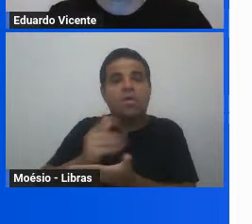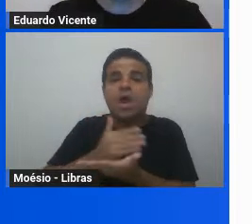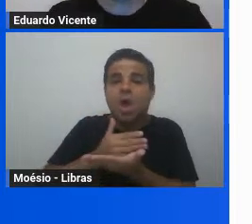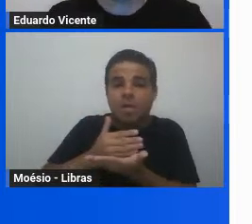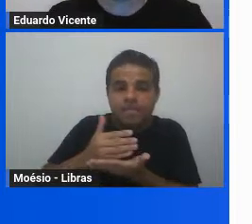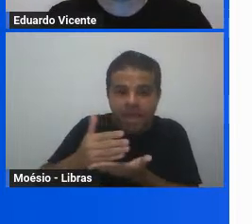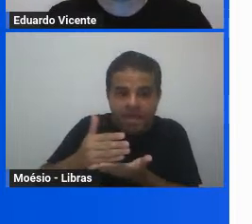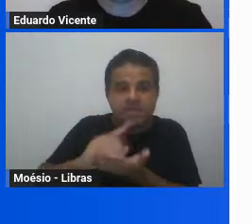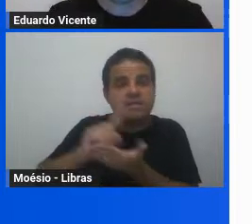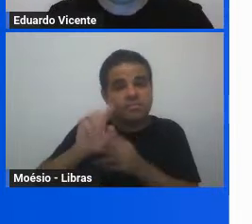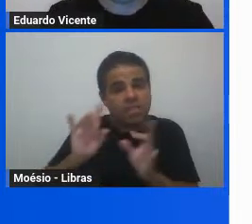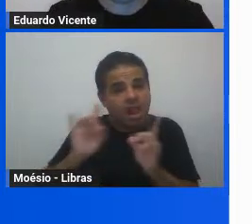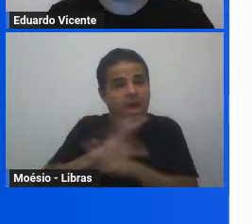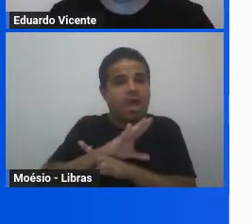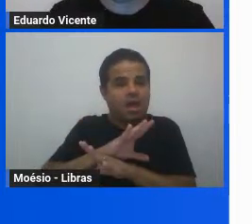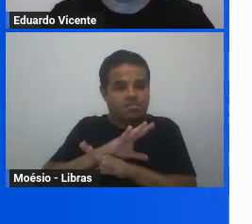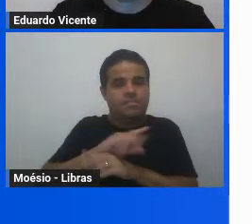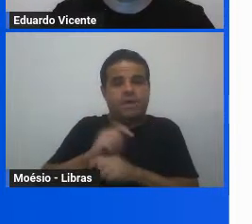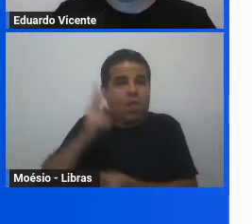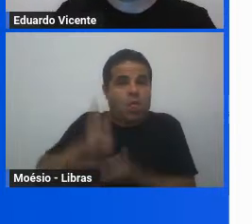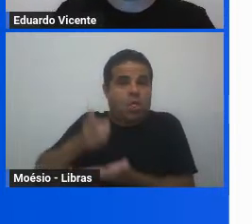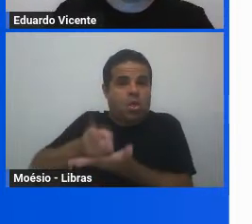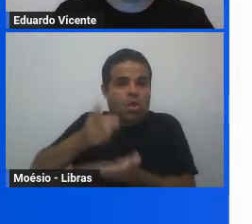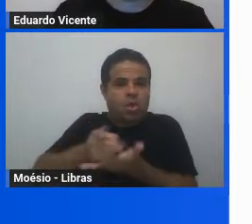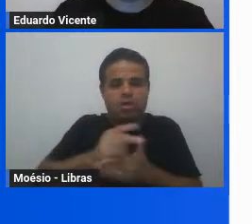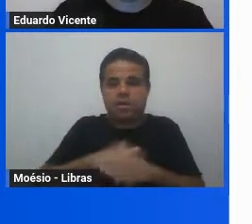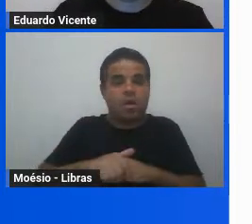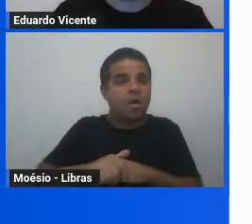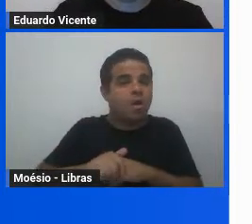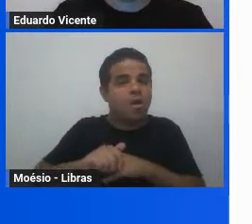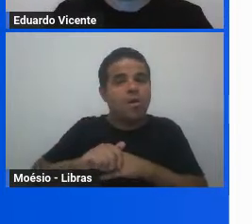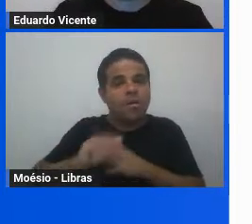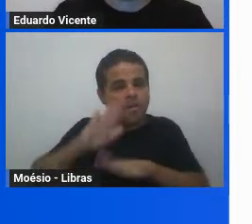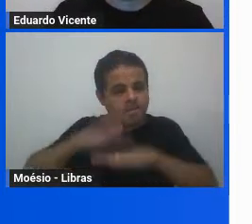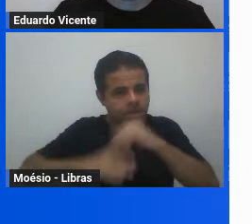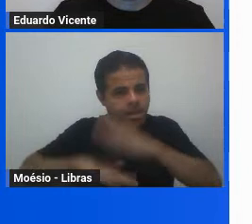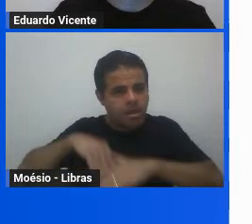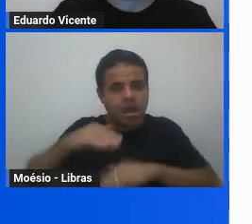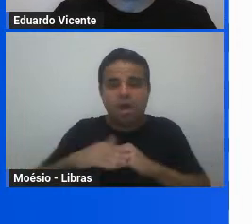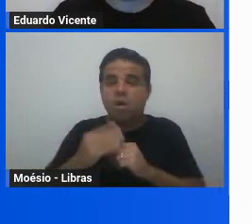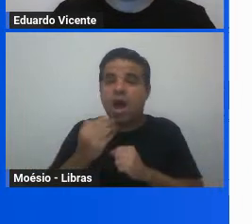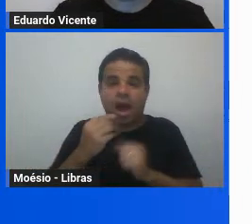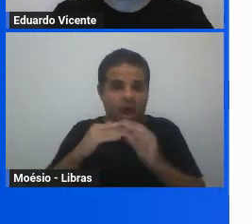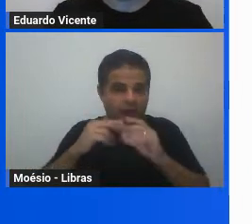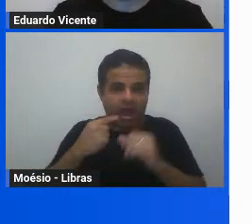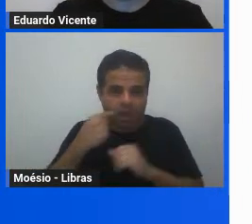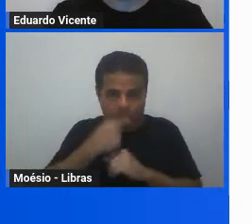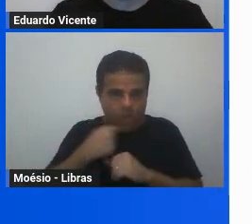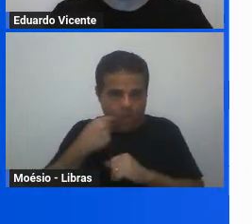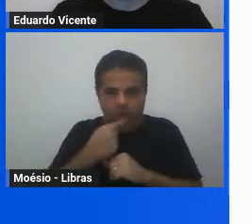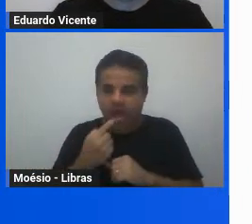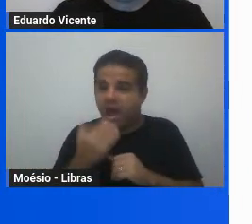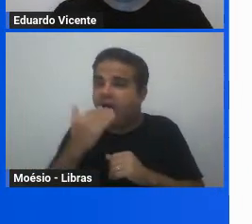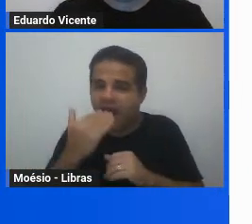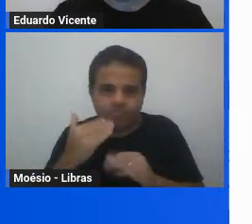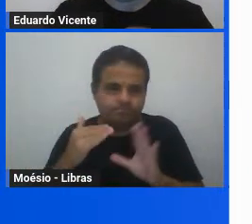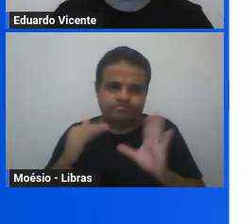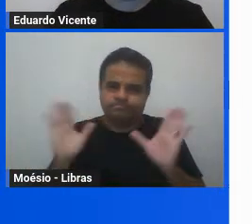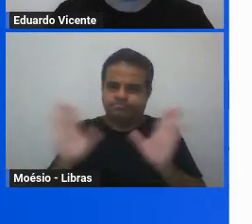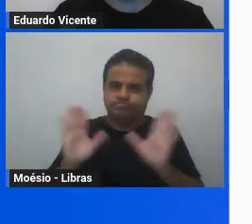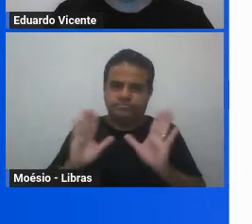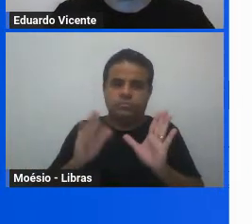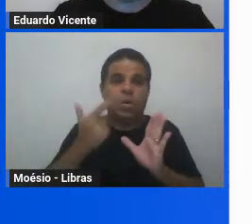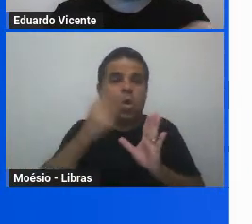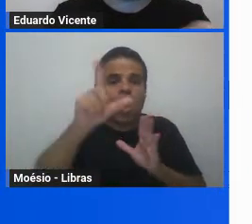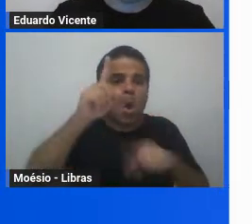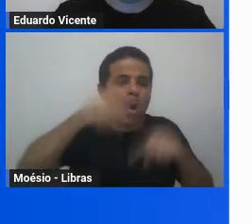fim. Eu não vou colocar as mãos, né, na boca da pessoa, né? E nem outro